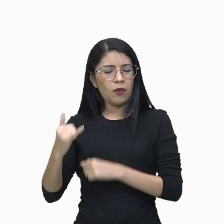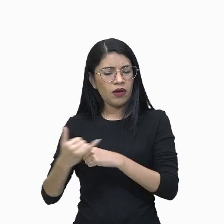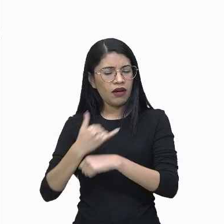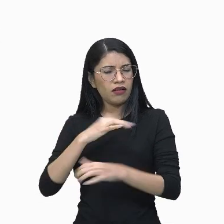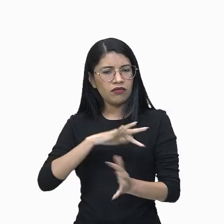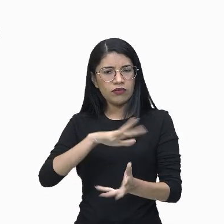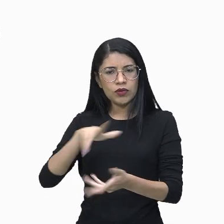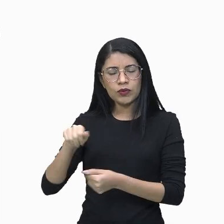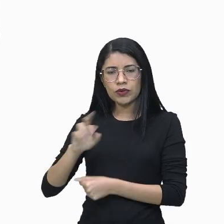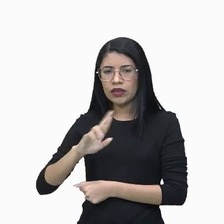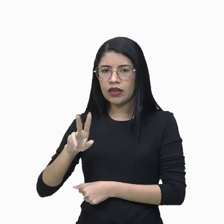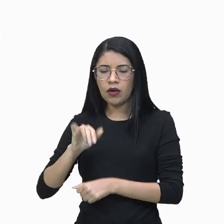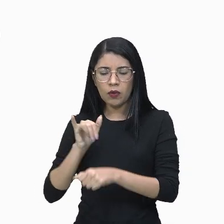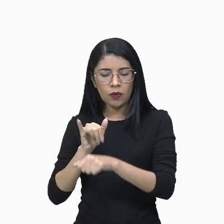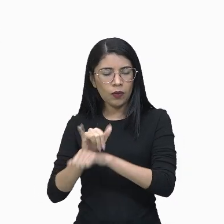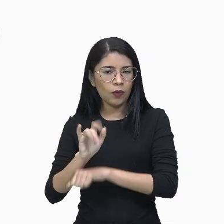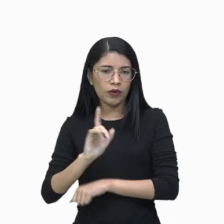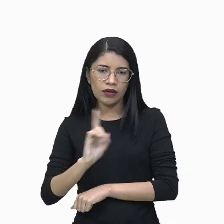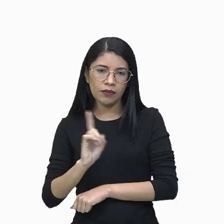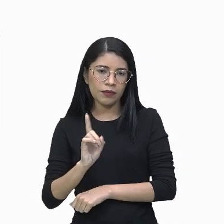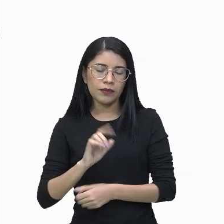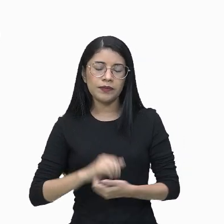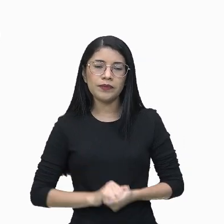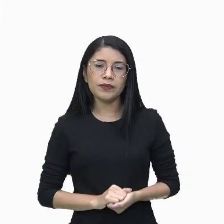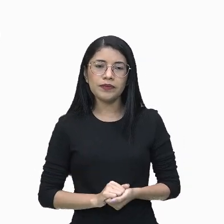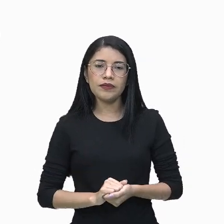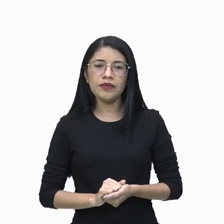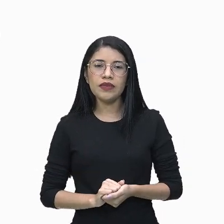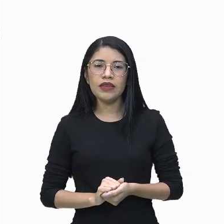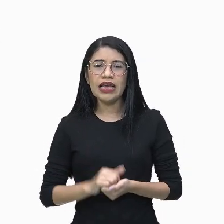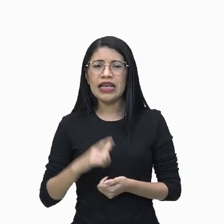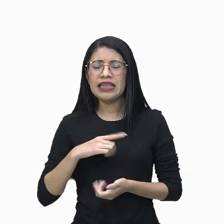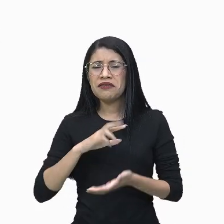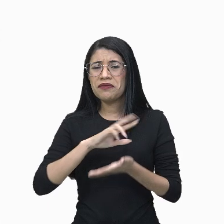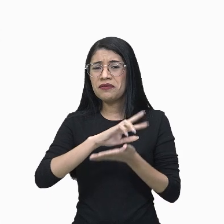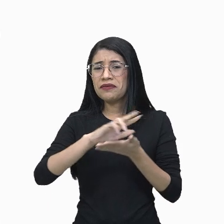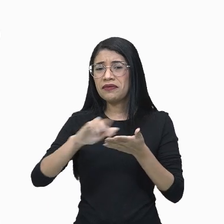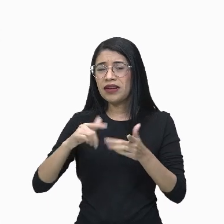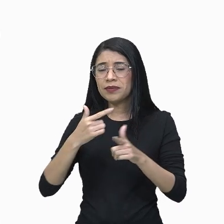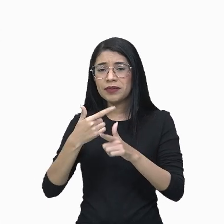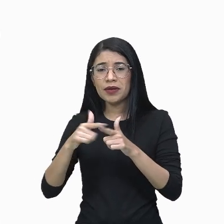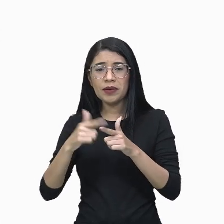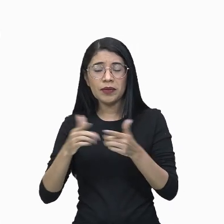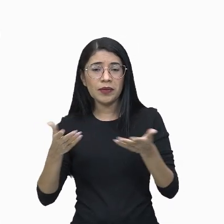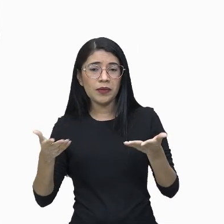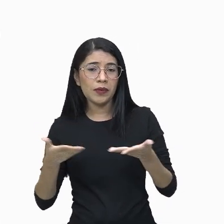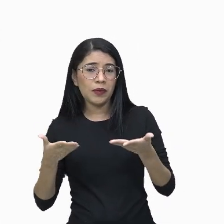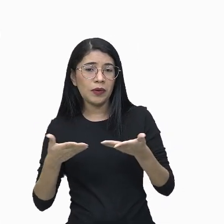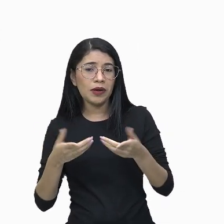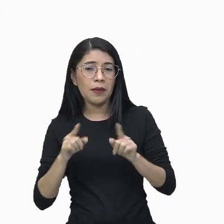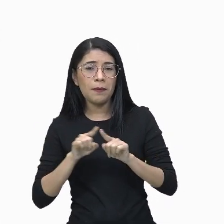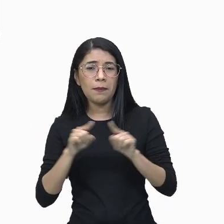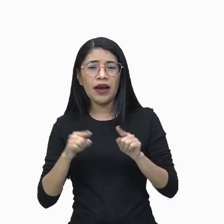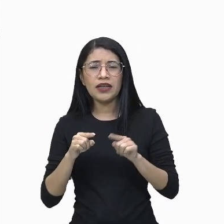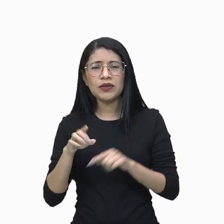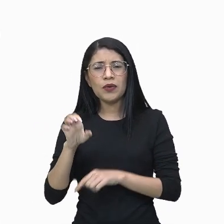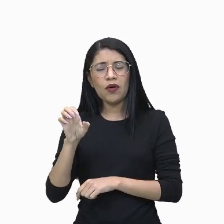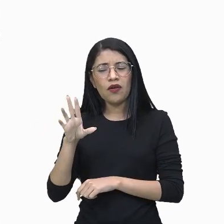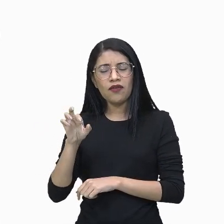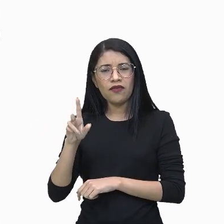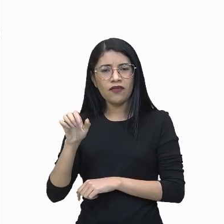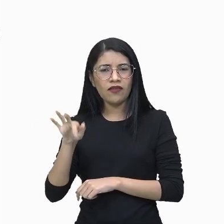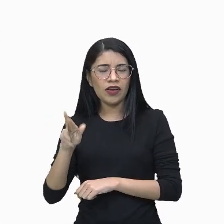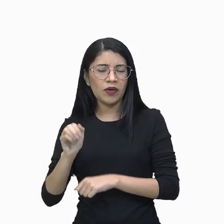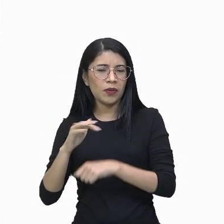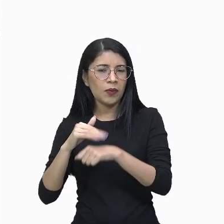mundo, e não te engano a ti. Esses monstros atuais não os cativa Orfeu, a